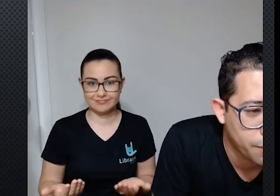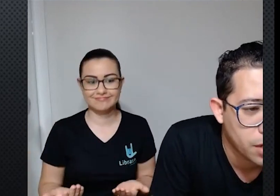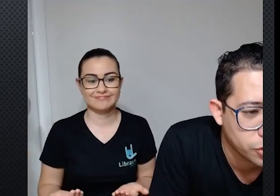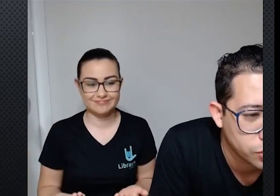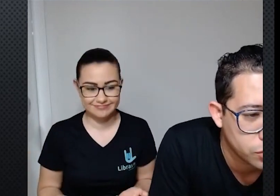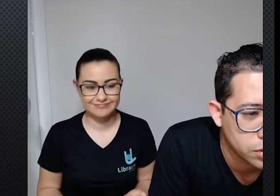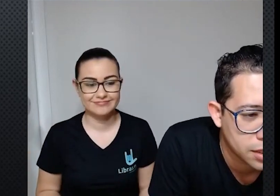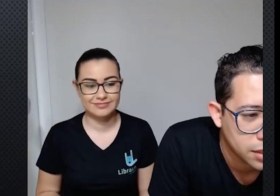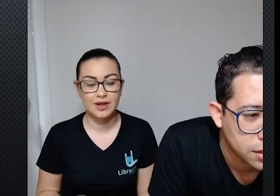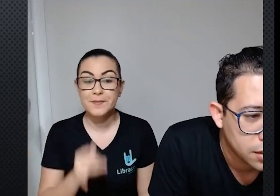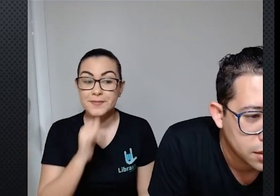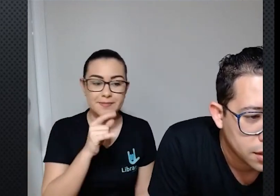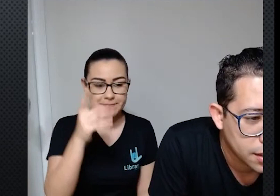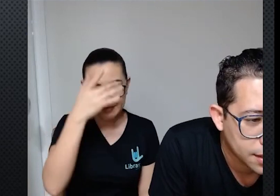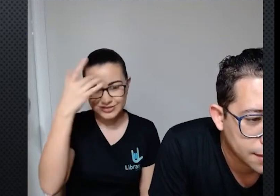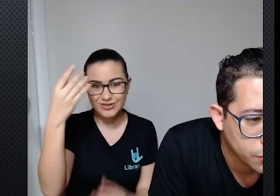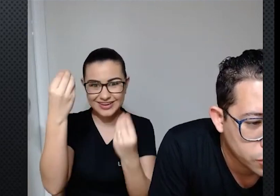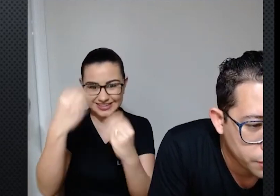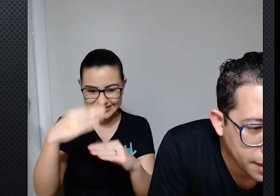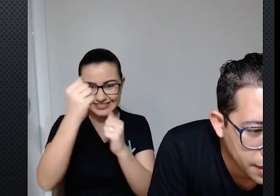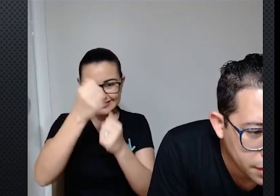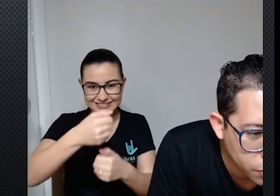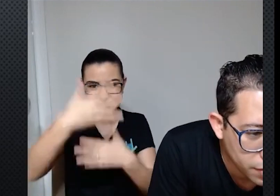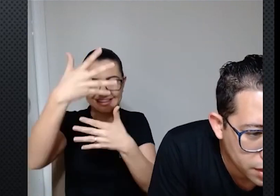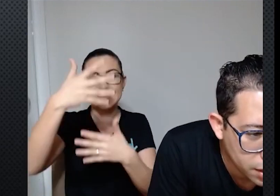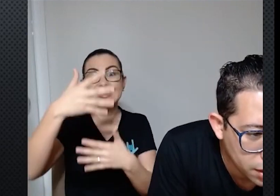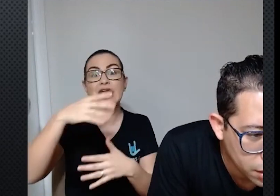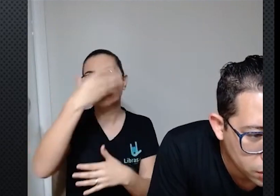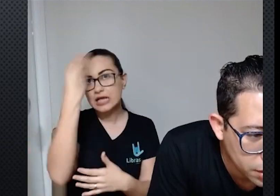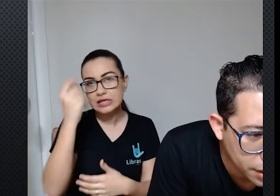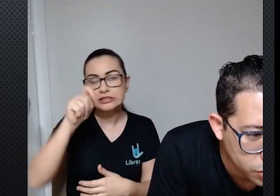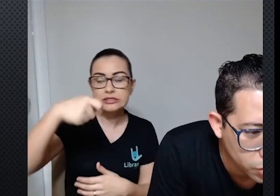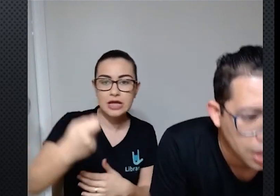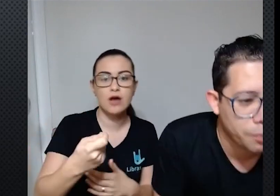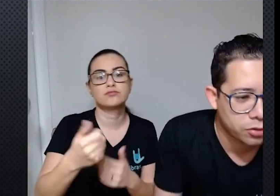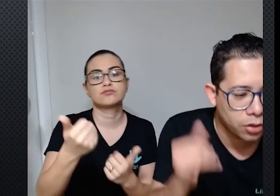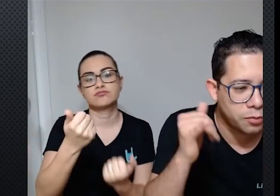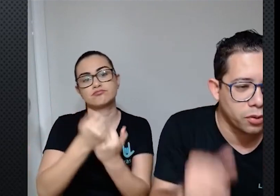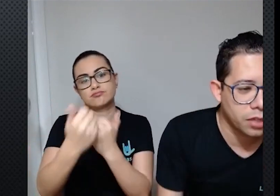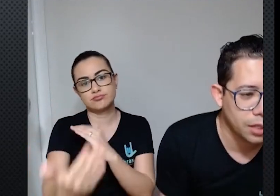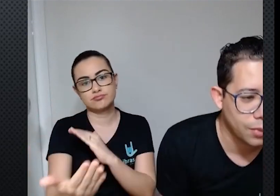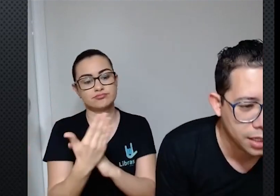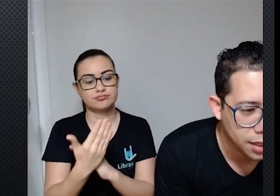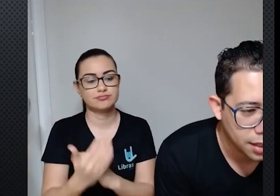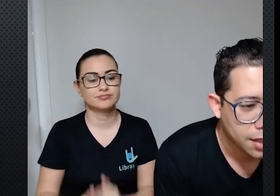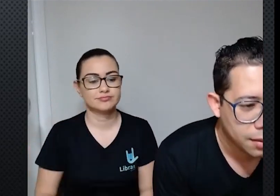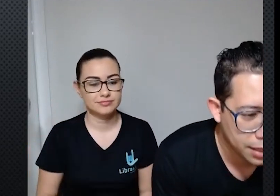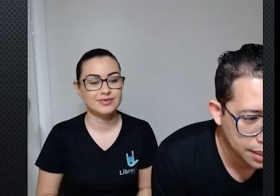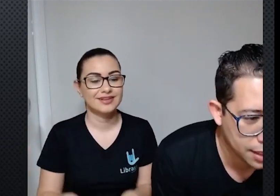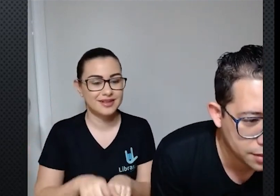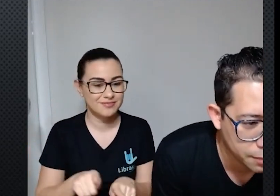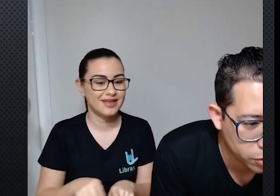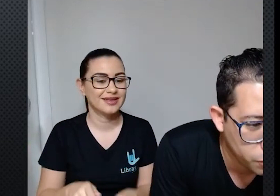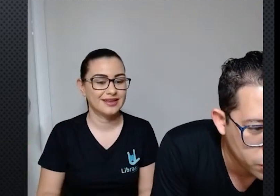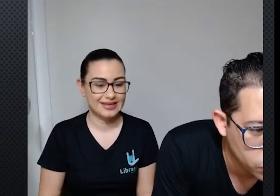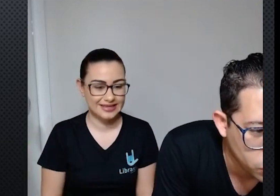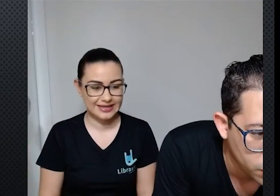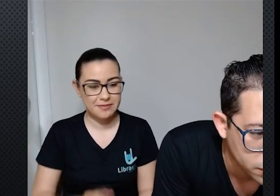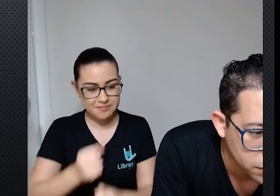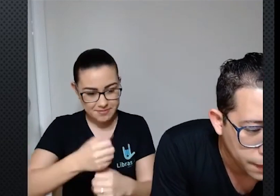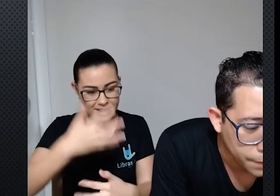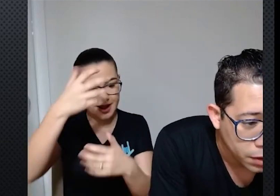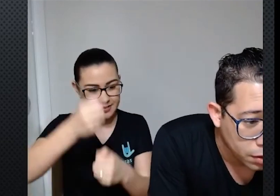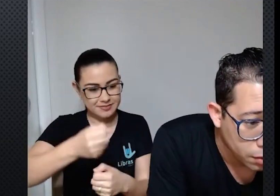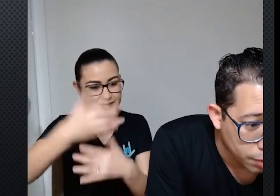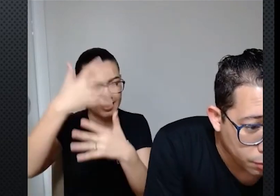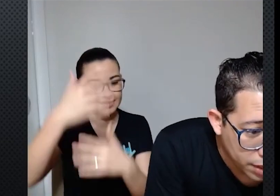sinal, o apoio ajuda. Muito bem. Deixa eu ver aqui. Usar retorno. O pessoal respondendo aí. Beleza. Ponto número